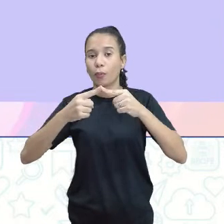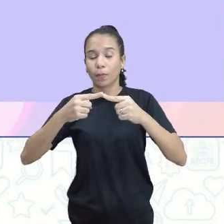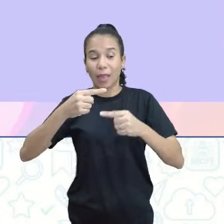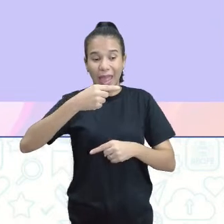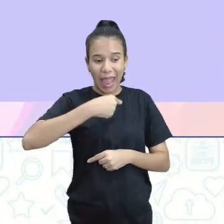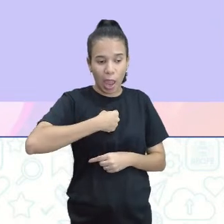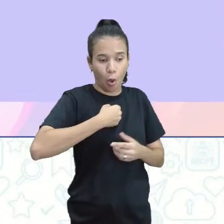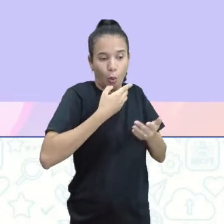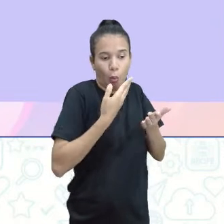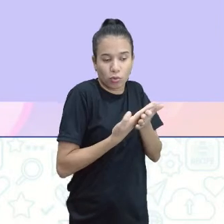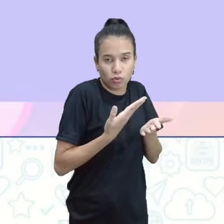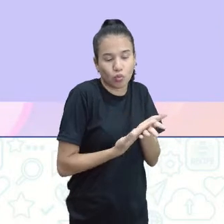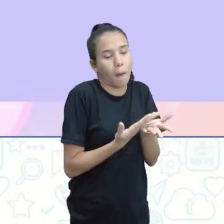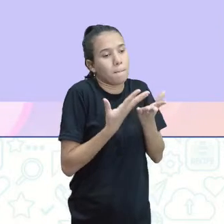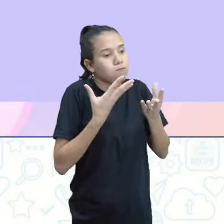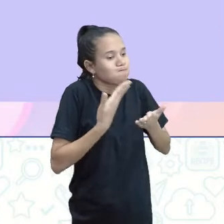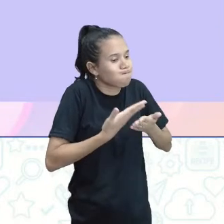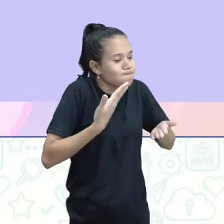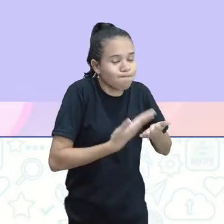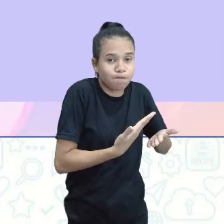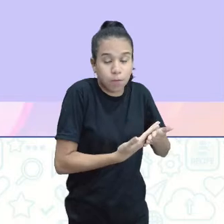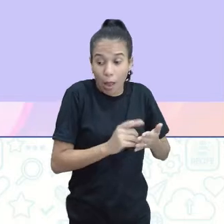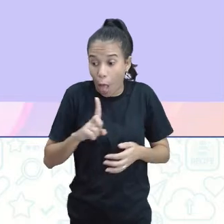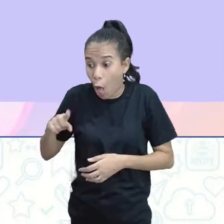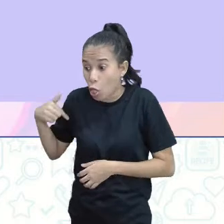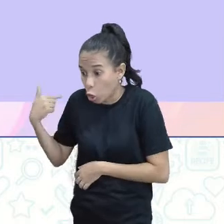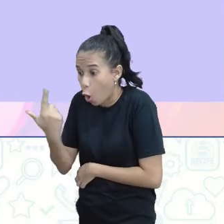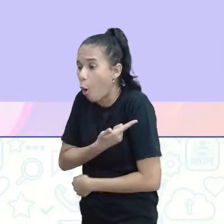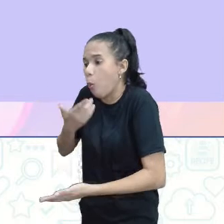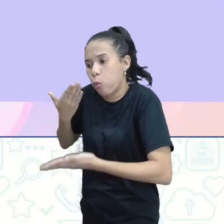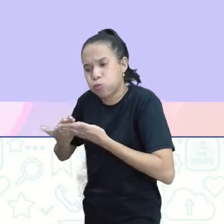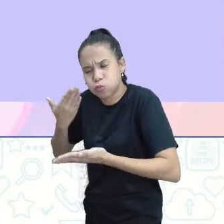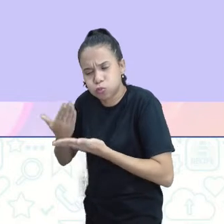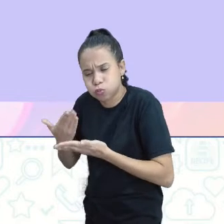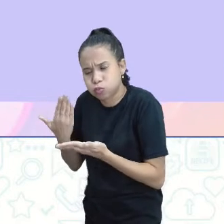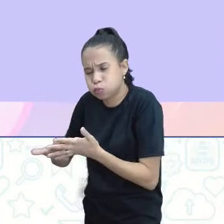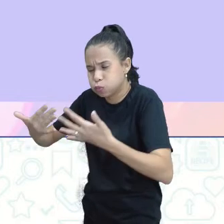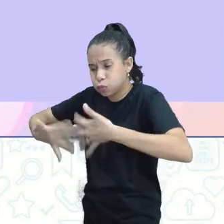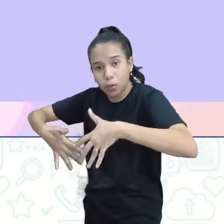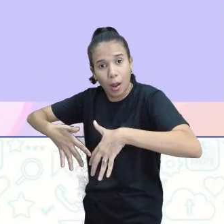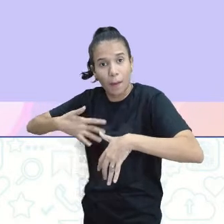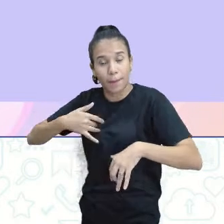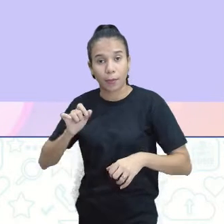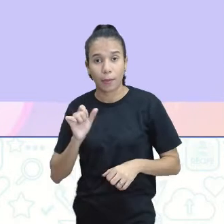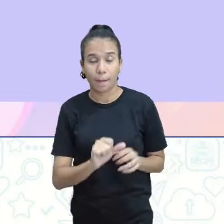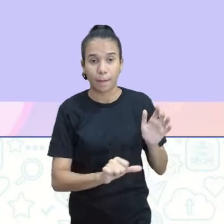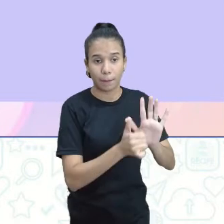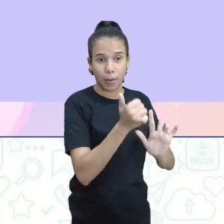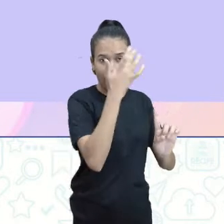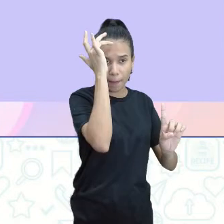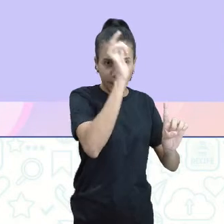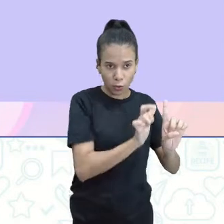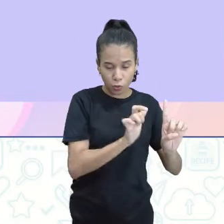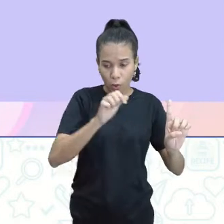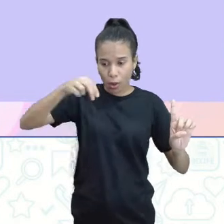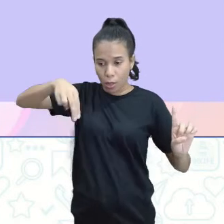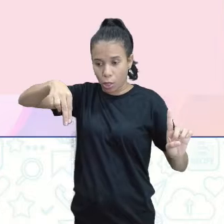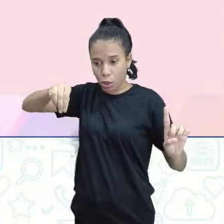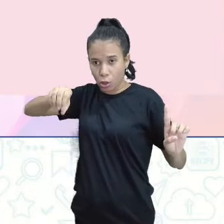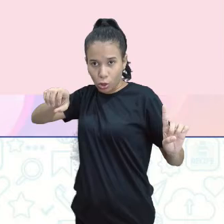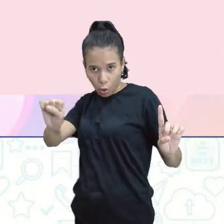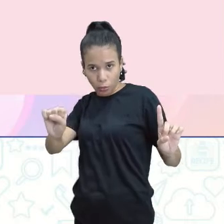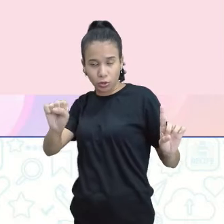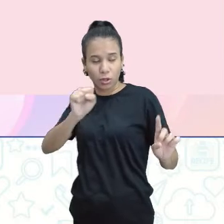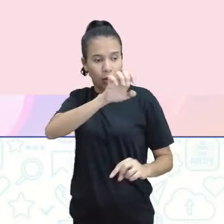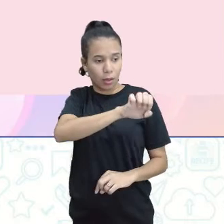eu estudo muito, nós estudamos muito. Então, aqui a gente tem a primeira pessoa e a segunda pessoa. Mas a gente também tem